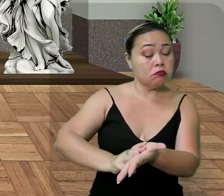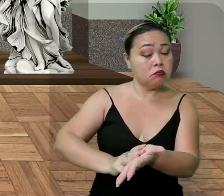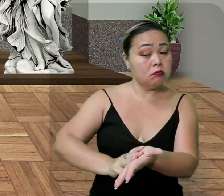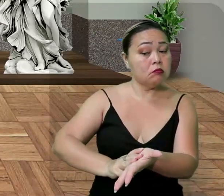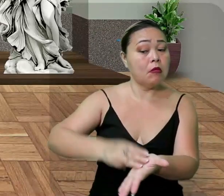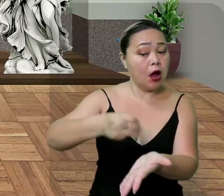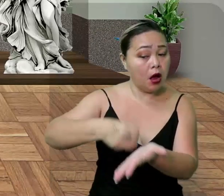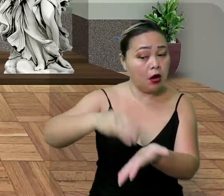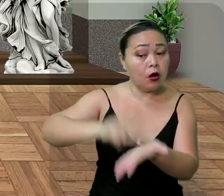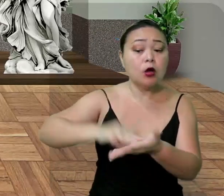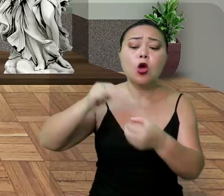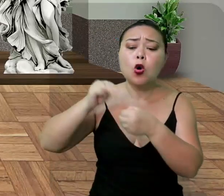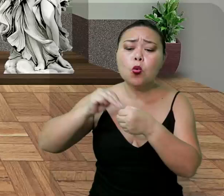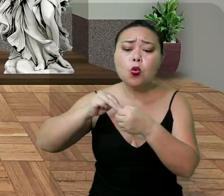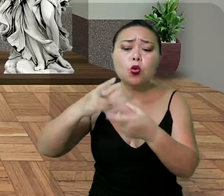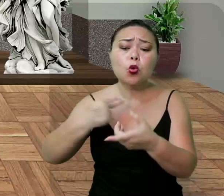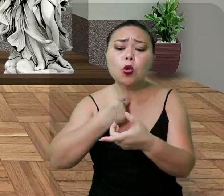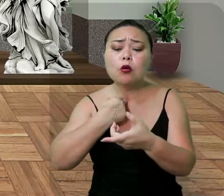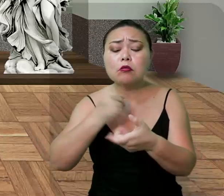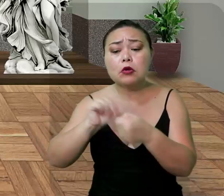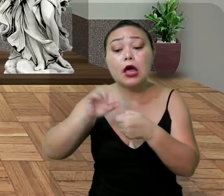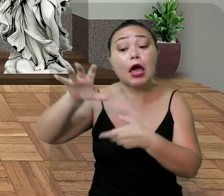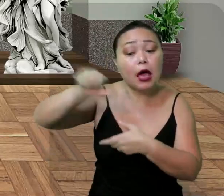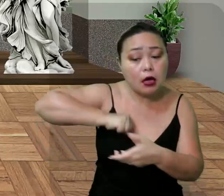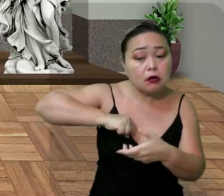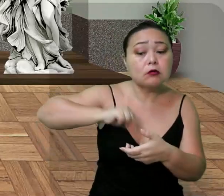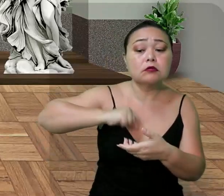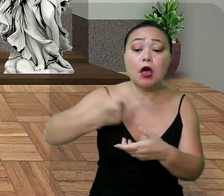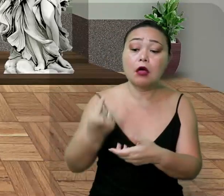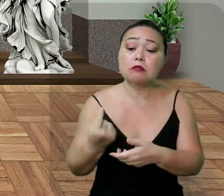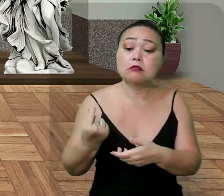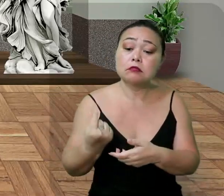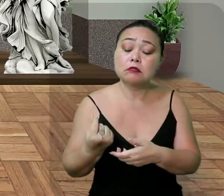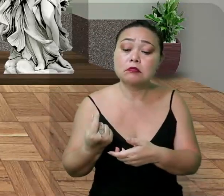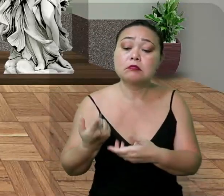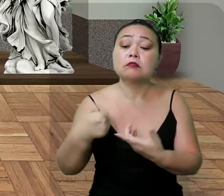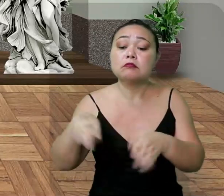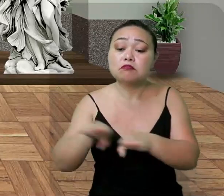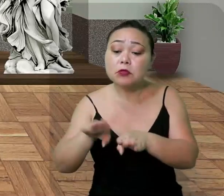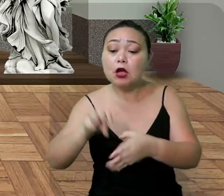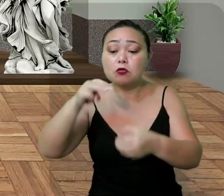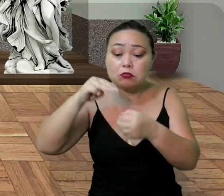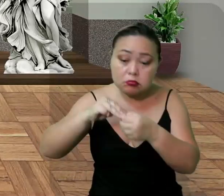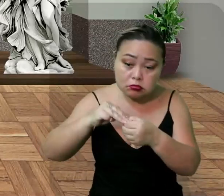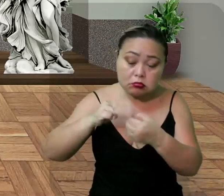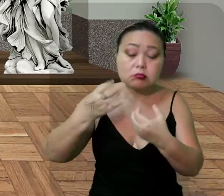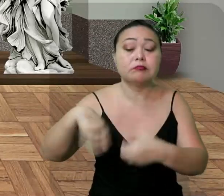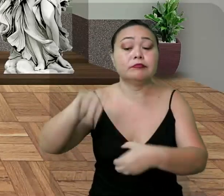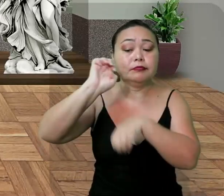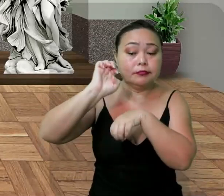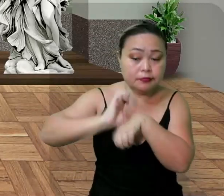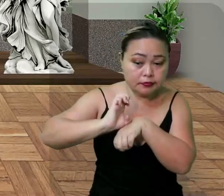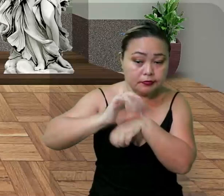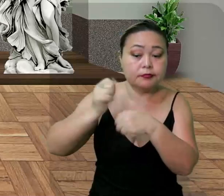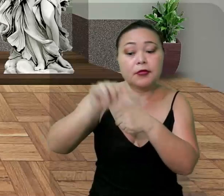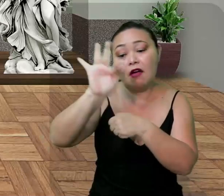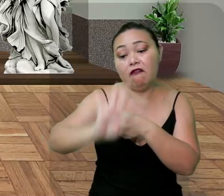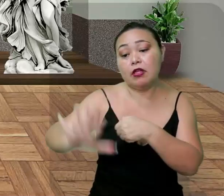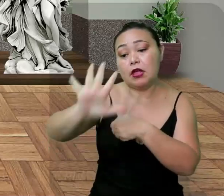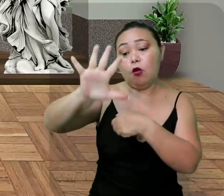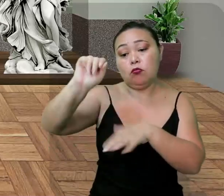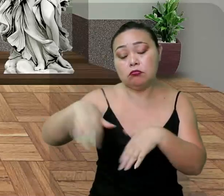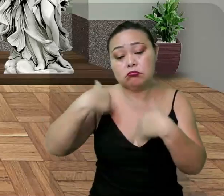seja, o município não pode ficar sem arrecadar esses valores, tanto municipal, estadual e